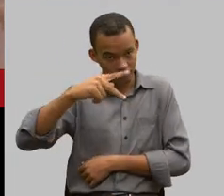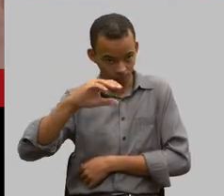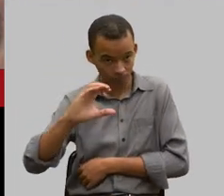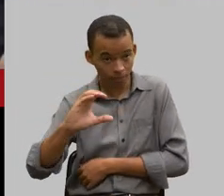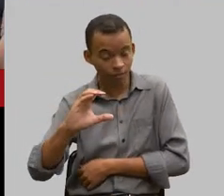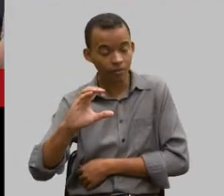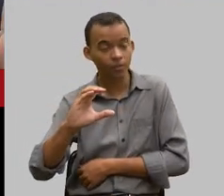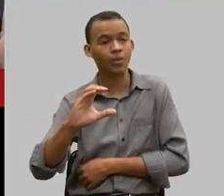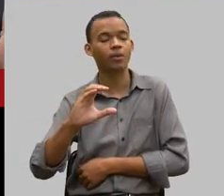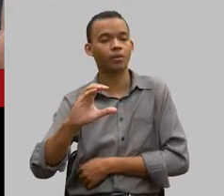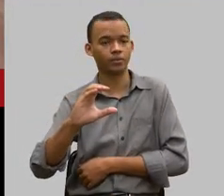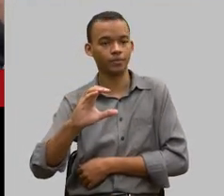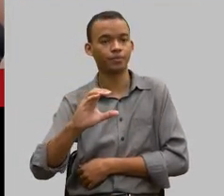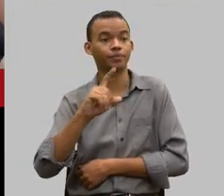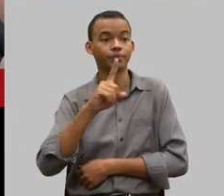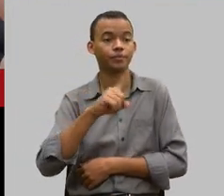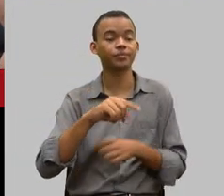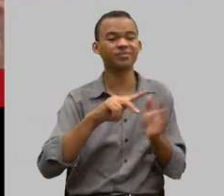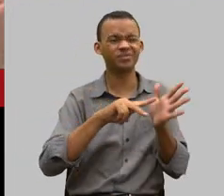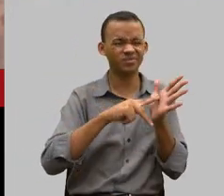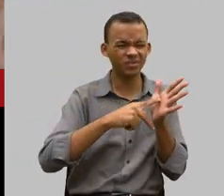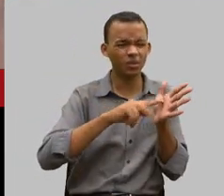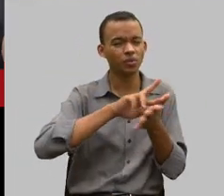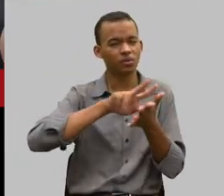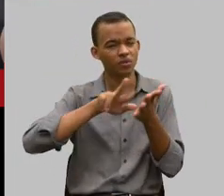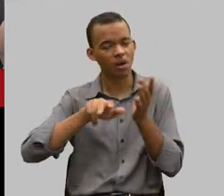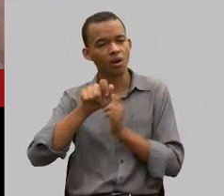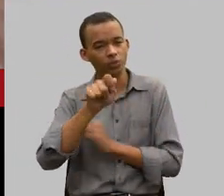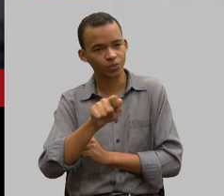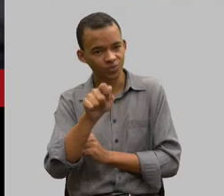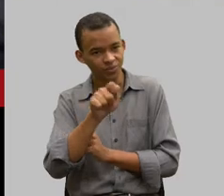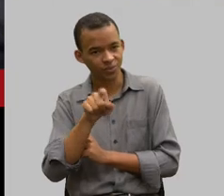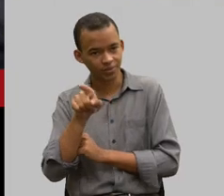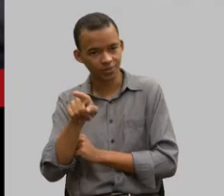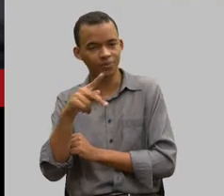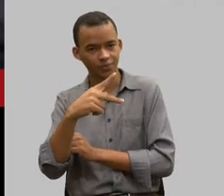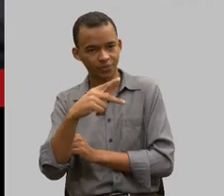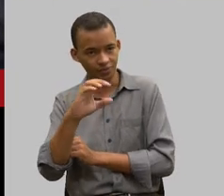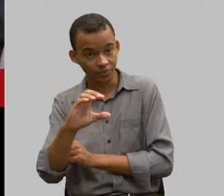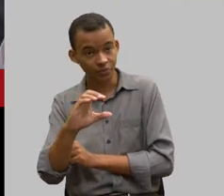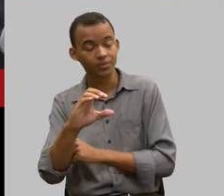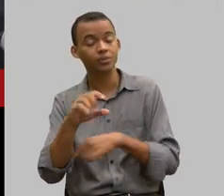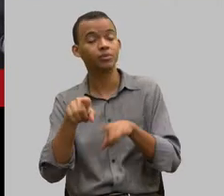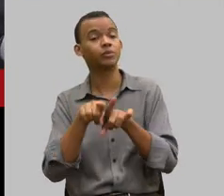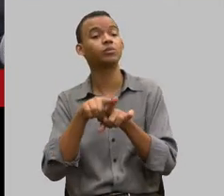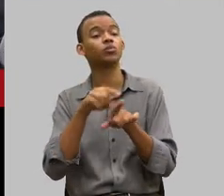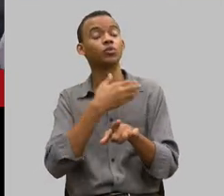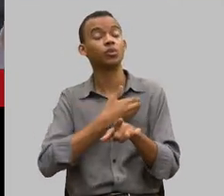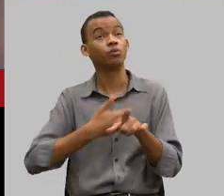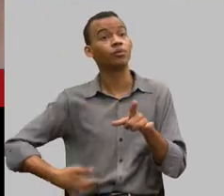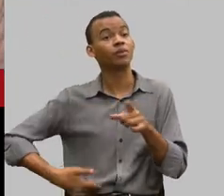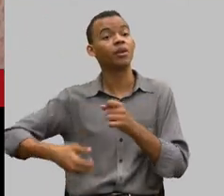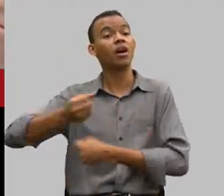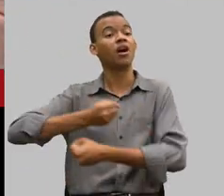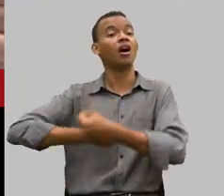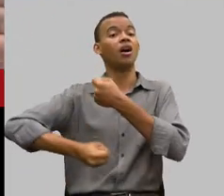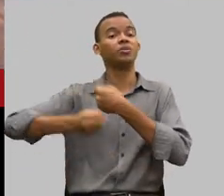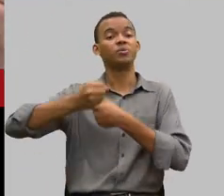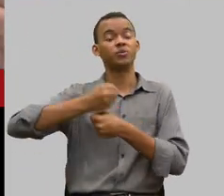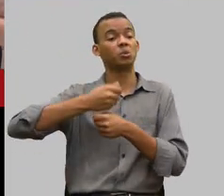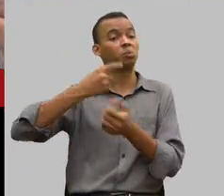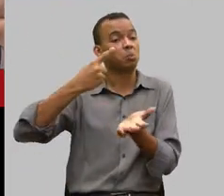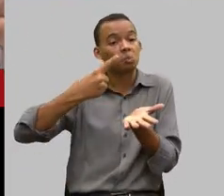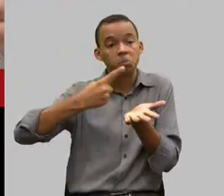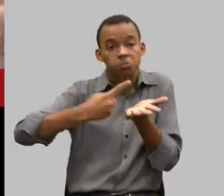entre sindicatos e associações da Polícia Civil e do próprio Governo e da chefia desde do ano passado esse substitutivo